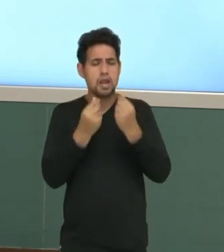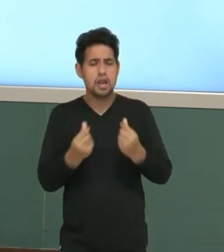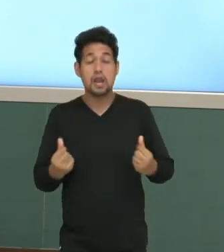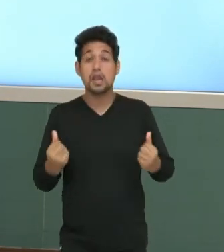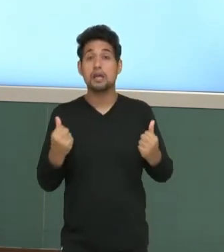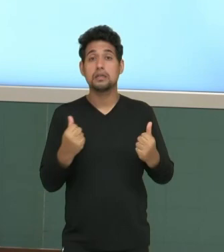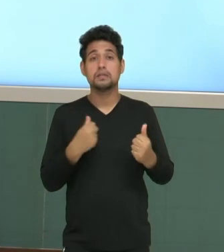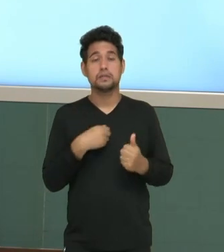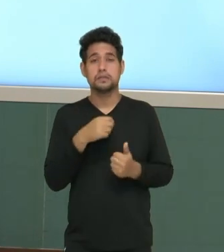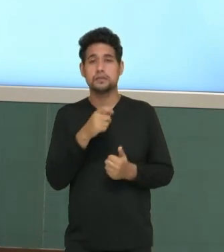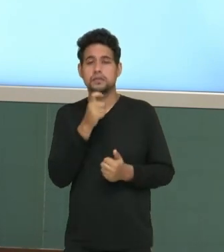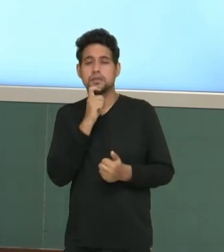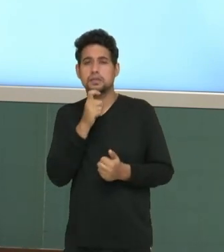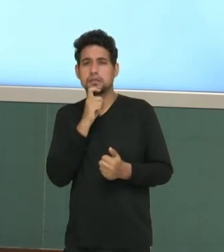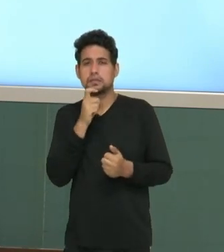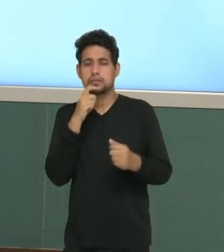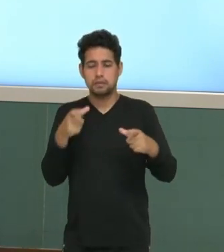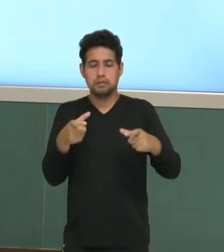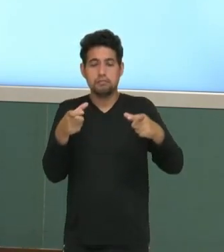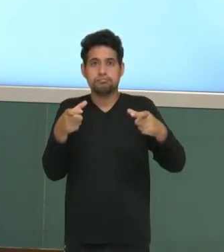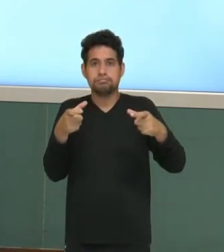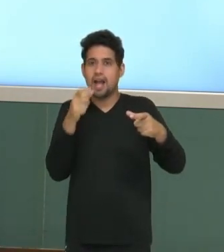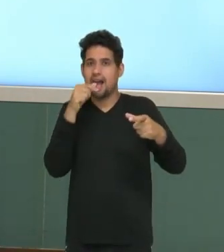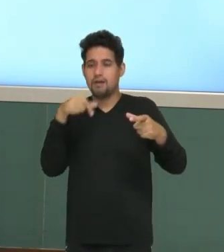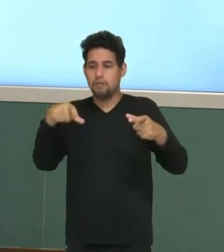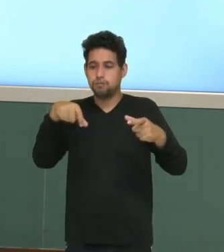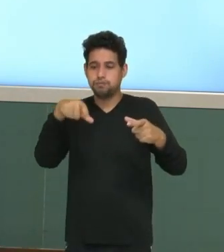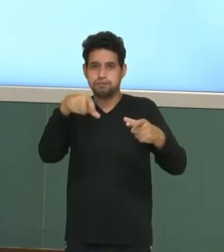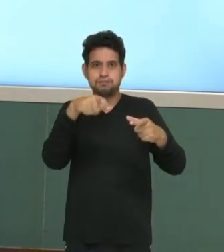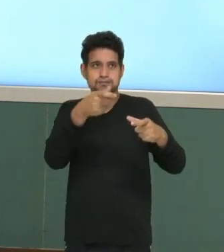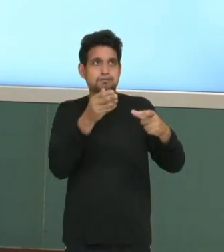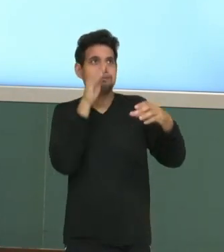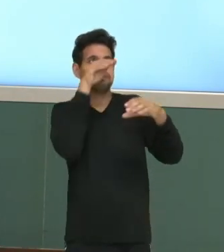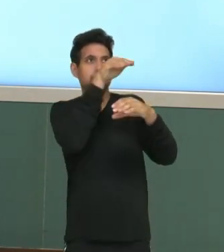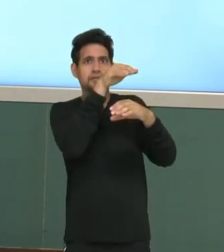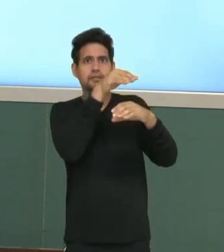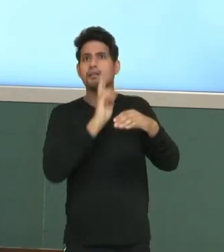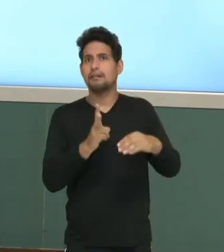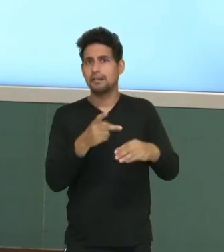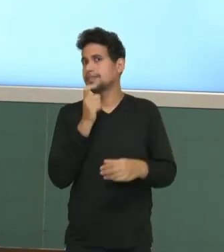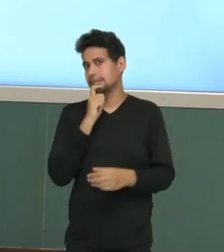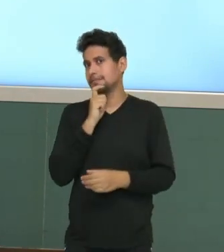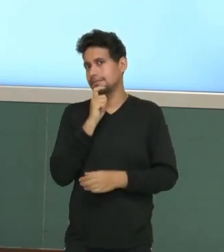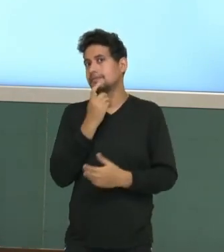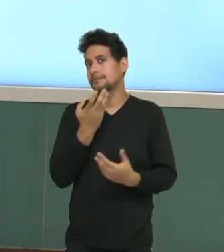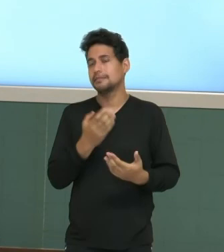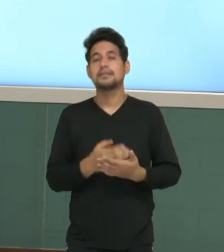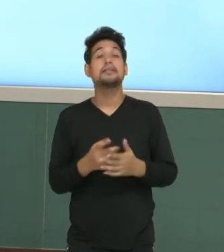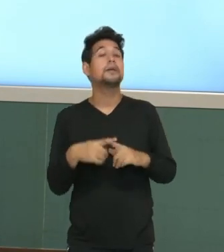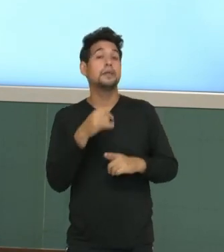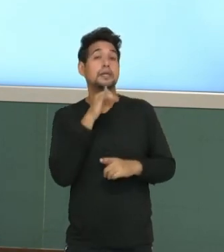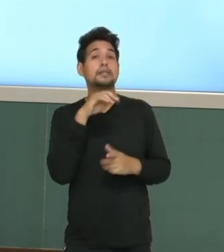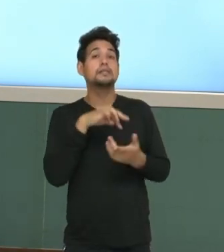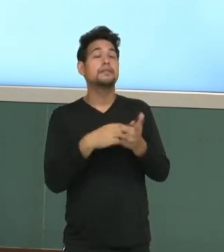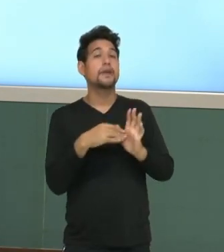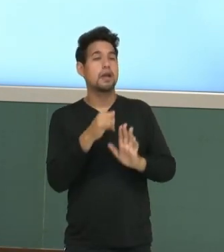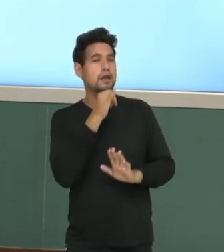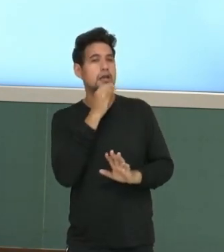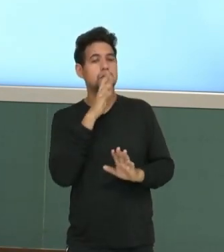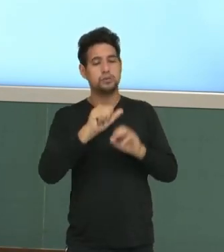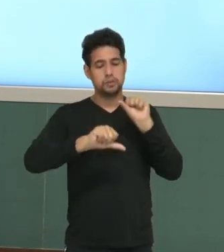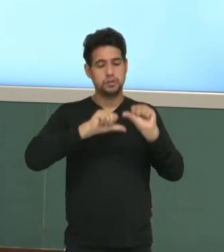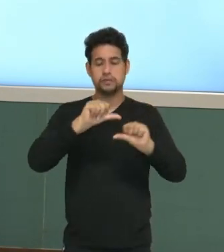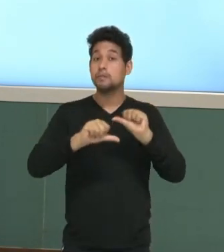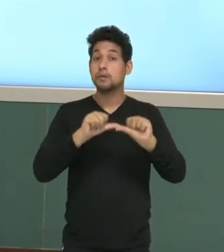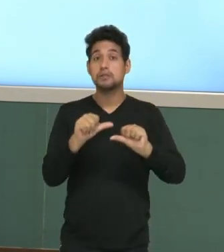na forminha de gelo e colocar no congelador, não volta a ser gelo? Volta, não é verdade? Então isso é um exemplo de